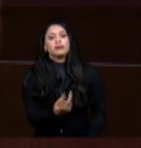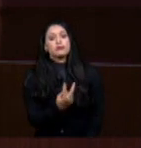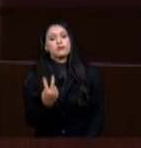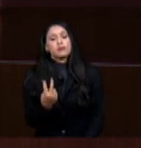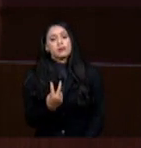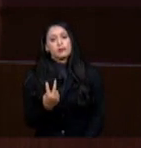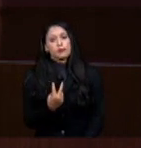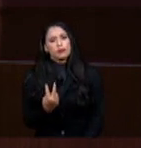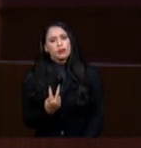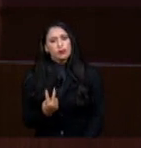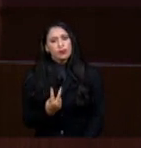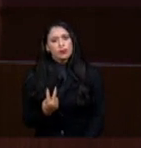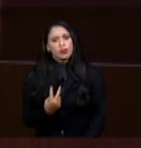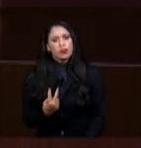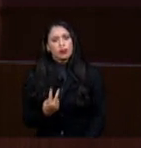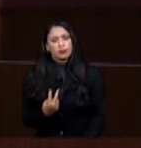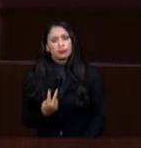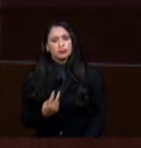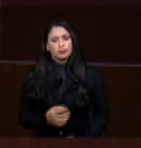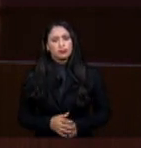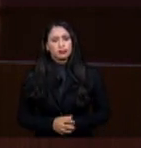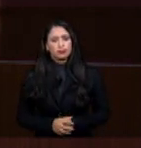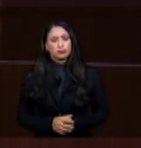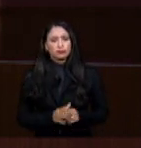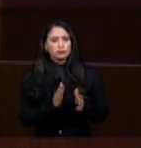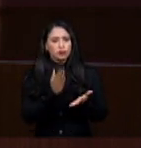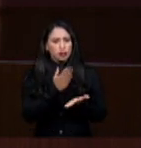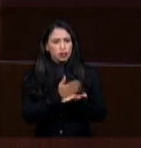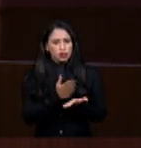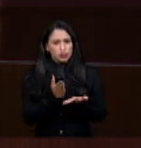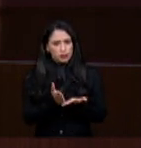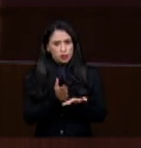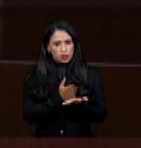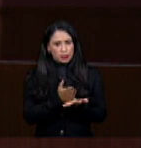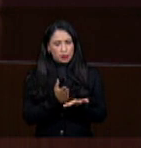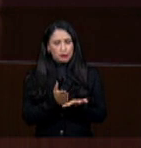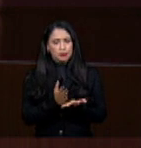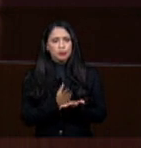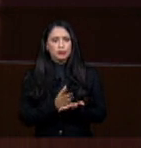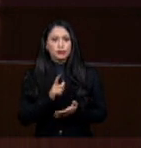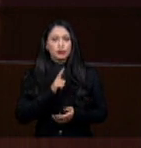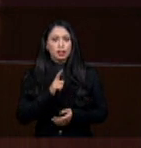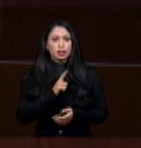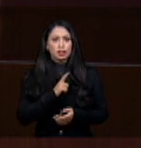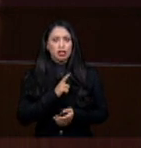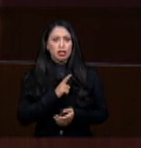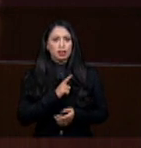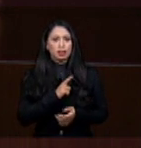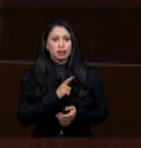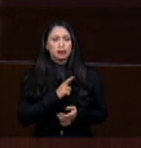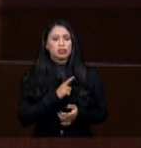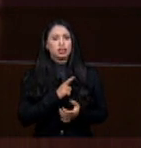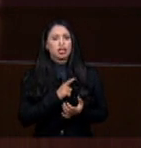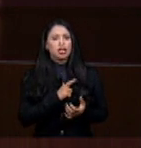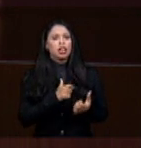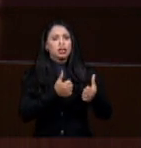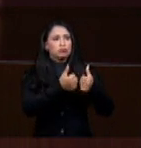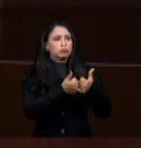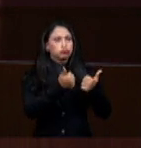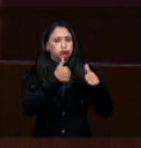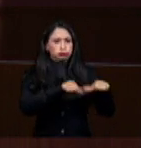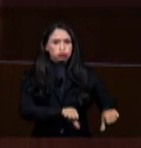duas em duas em duas partes uma de tragédia flagelo e carência outra de